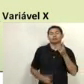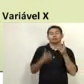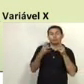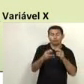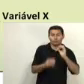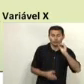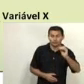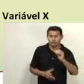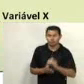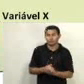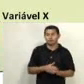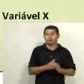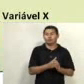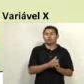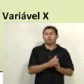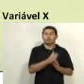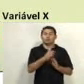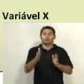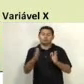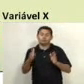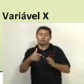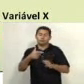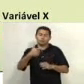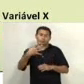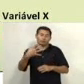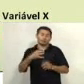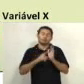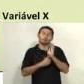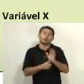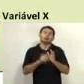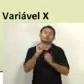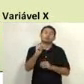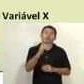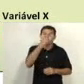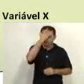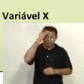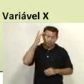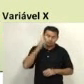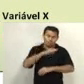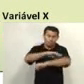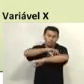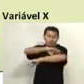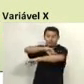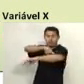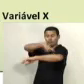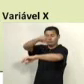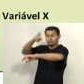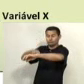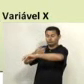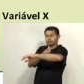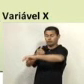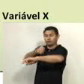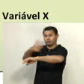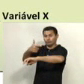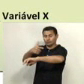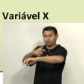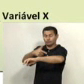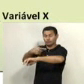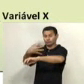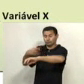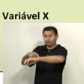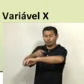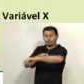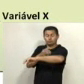E aqui eu tenho igual a 24. Isso indica o que, pessoal? Isso indica que as vendas dessa